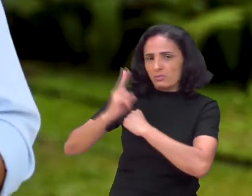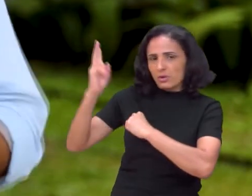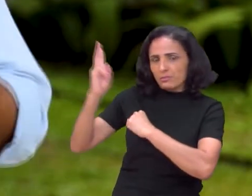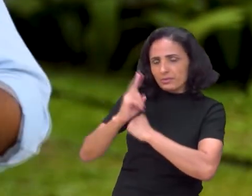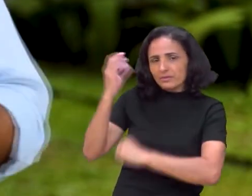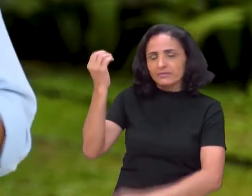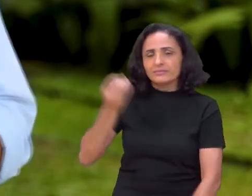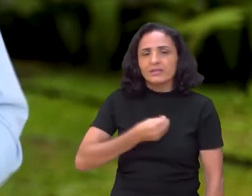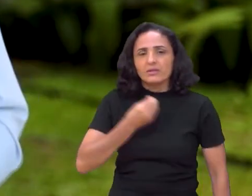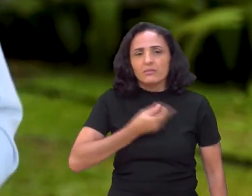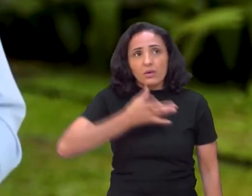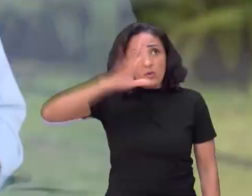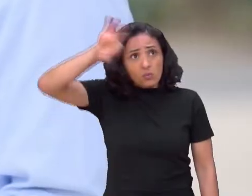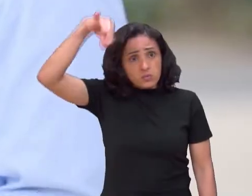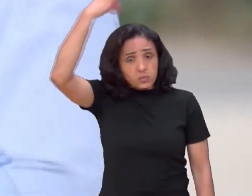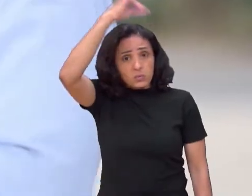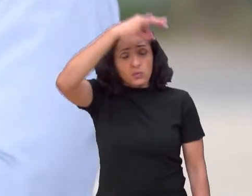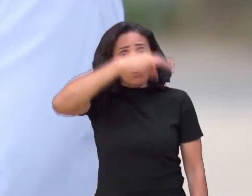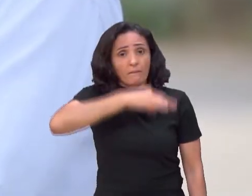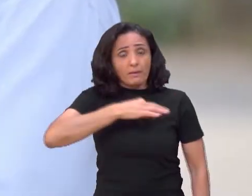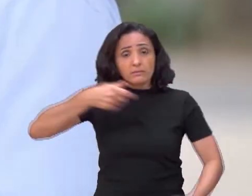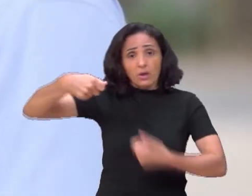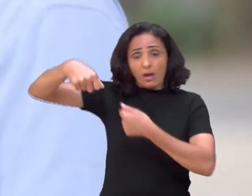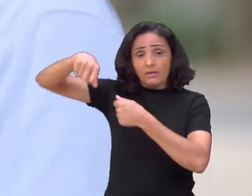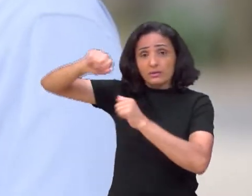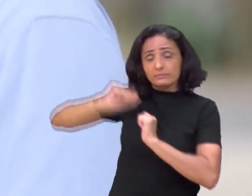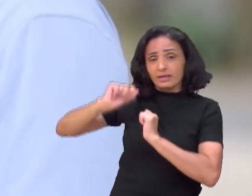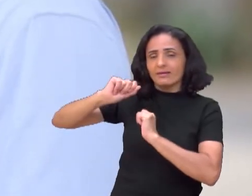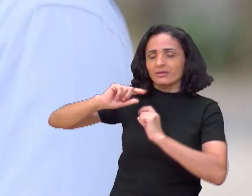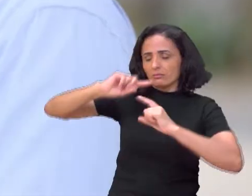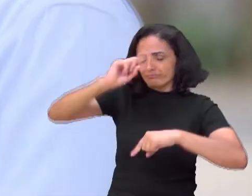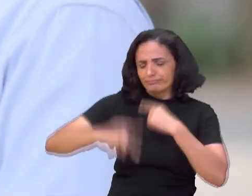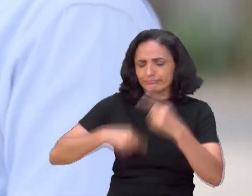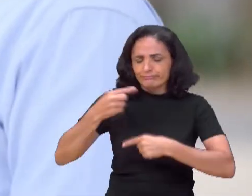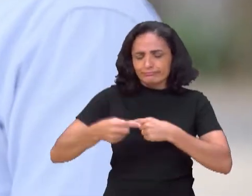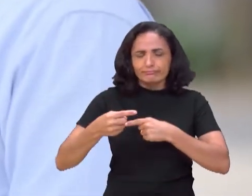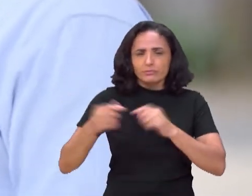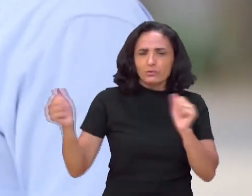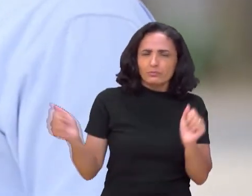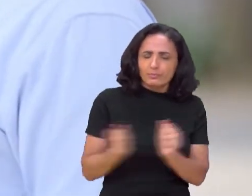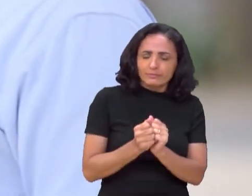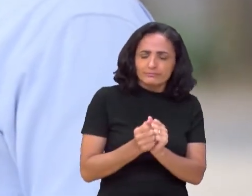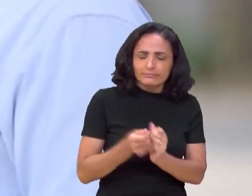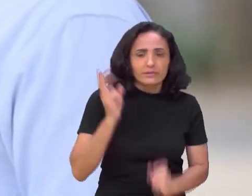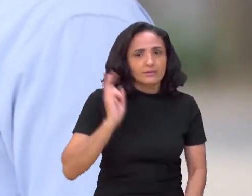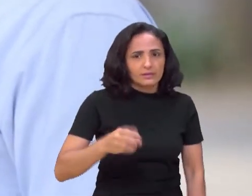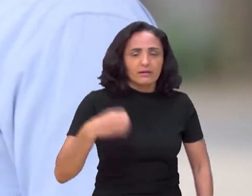divino que o Espírito Santo dá que nós podemos ser restaurados. E como falei aqui,